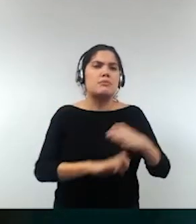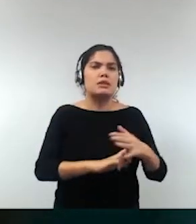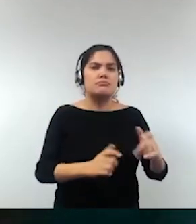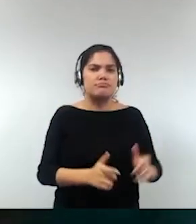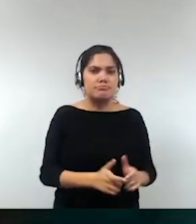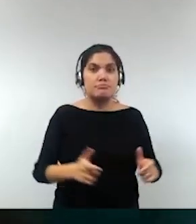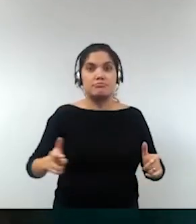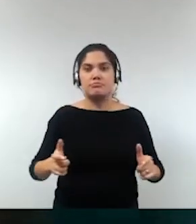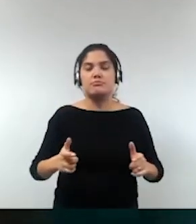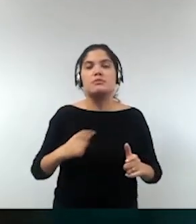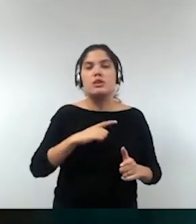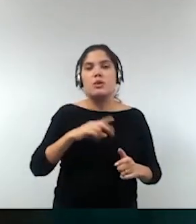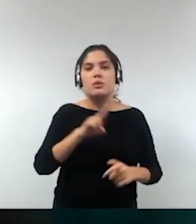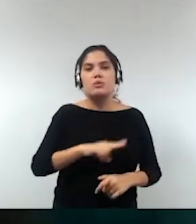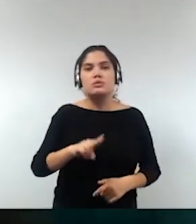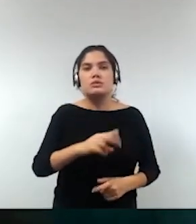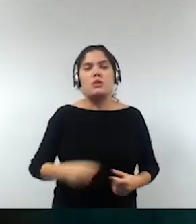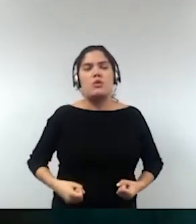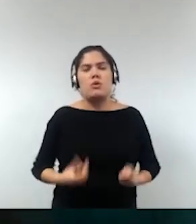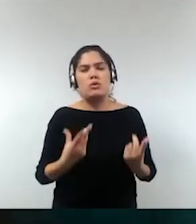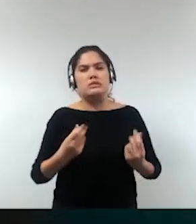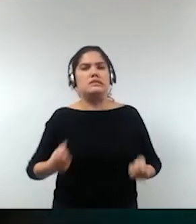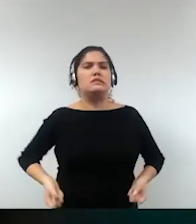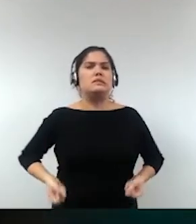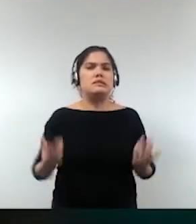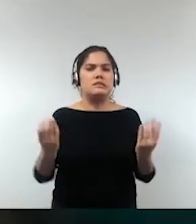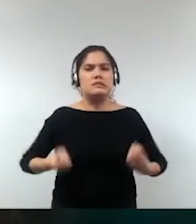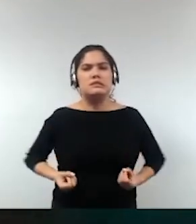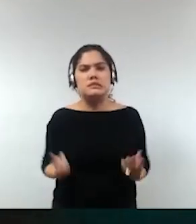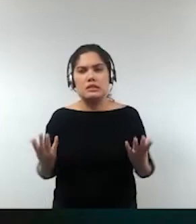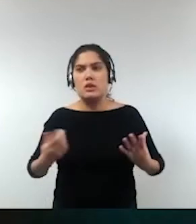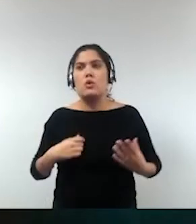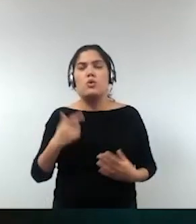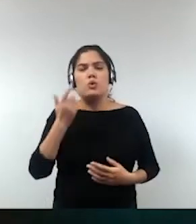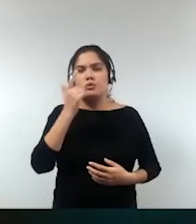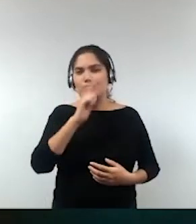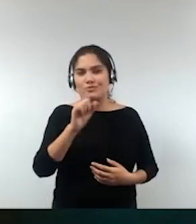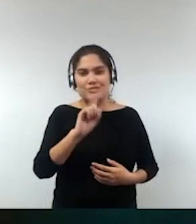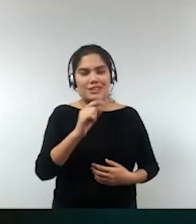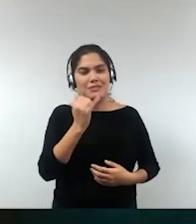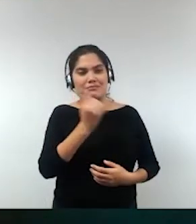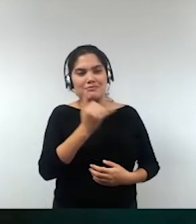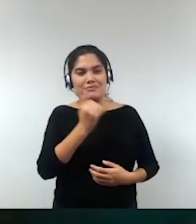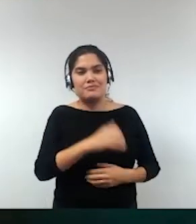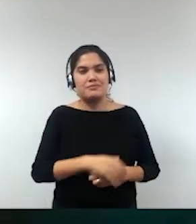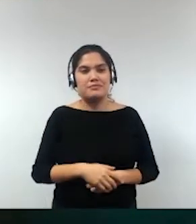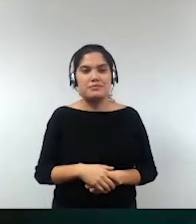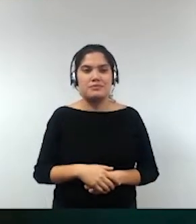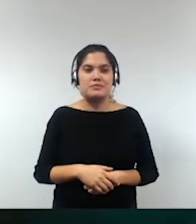pode usar isso, o custo é muito alto. Eu não queria contar, não, né? Mas